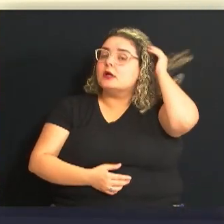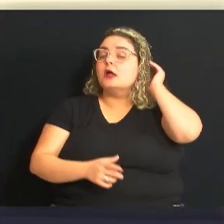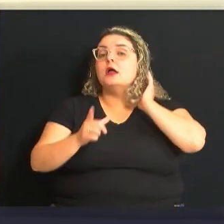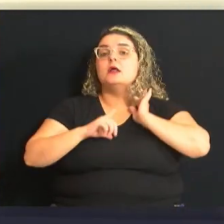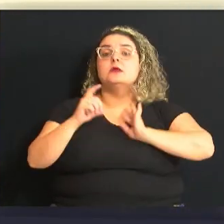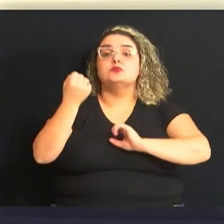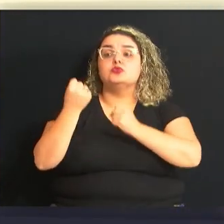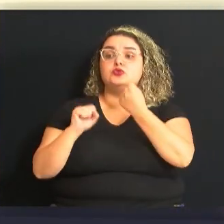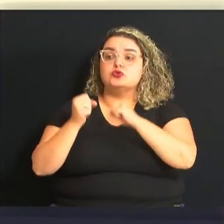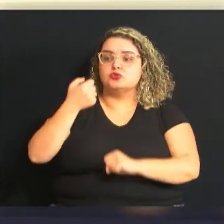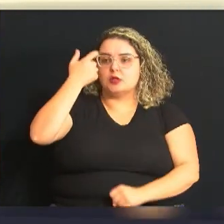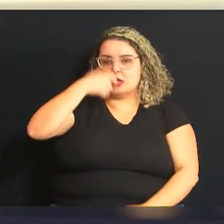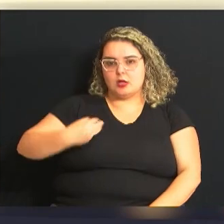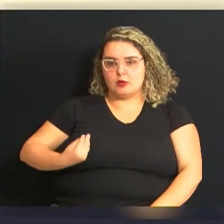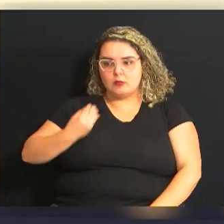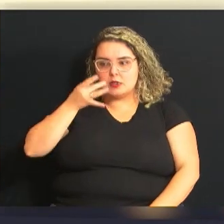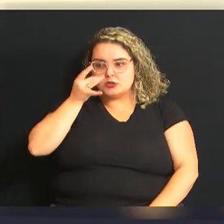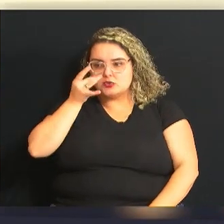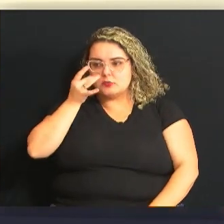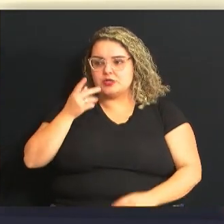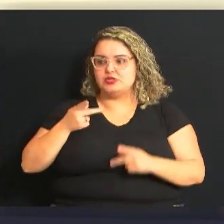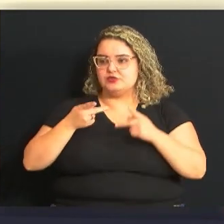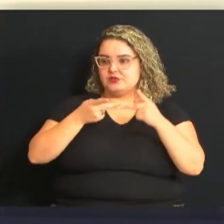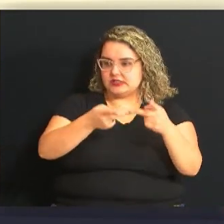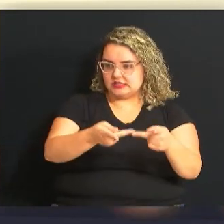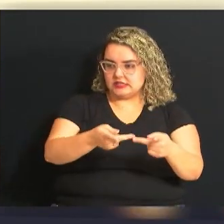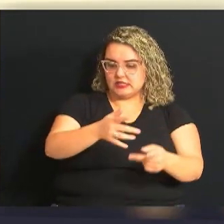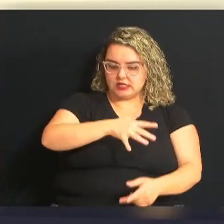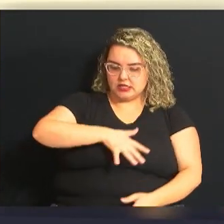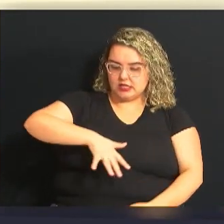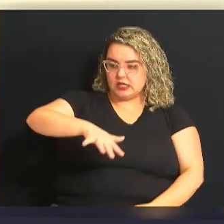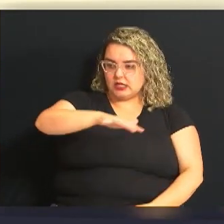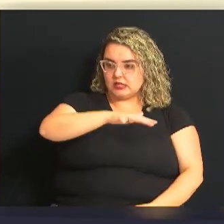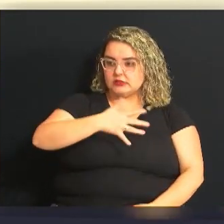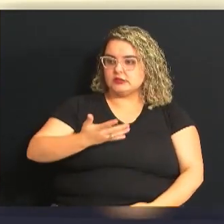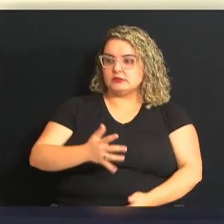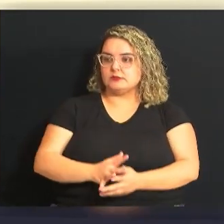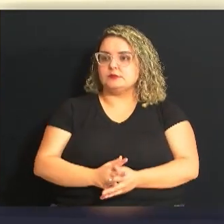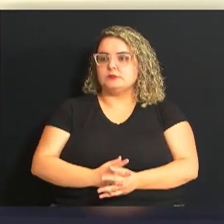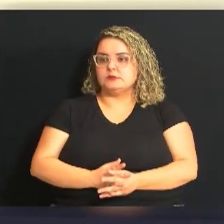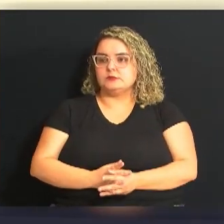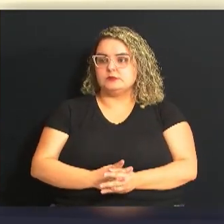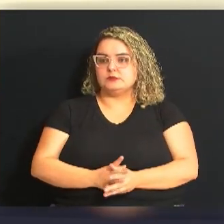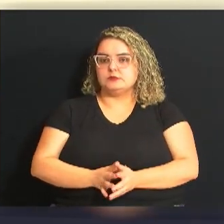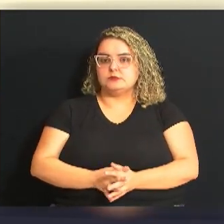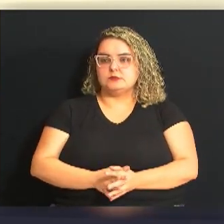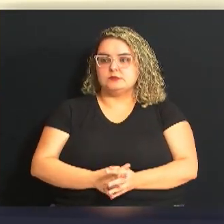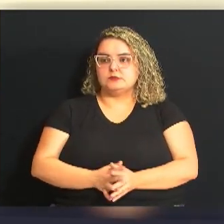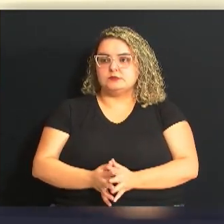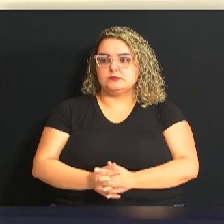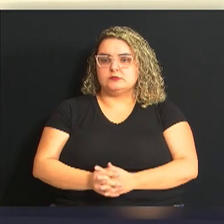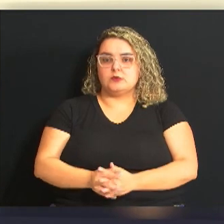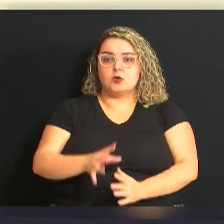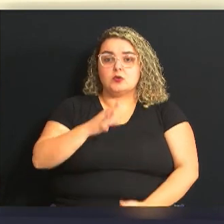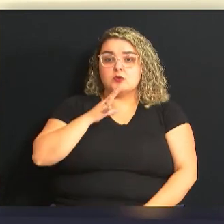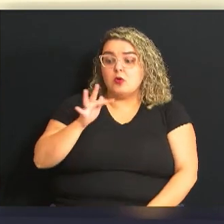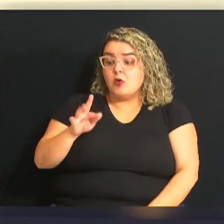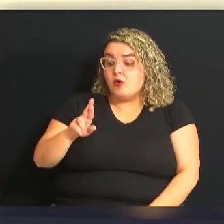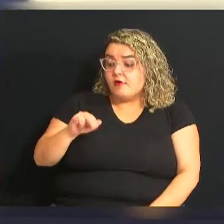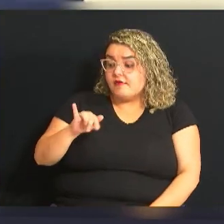isso, o Residencial São Bento e o Parque Itajaí também vão ficar sem água das 8 da manhã até as 5 horas